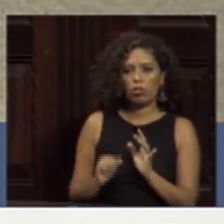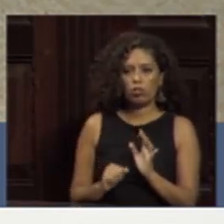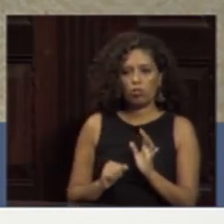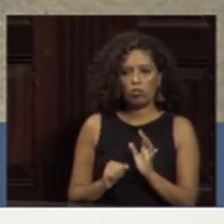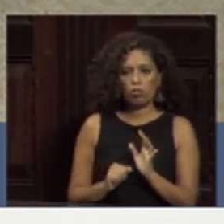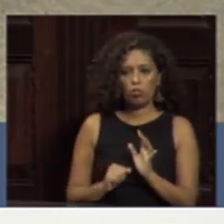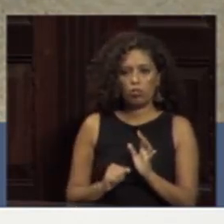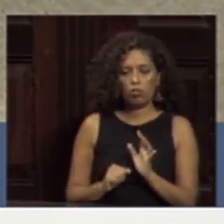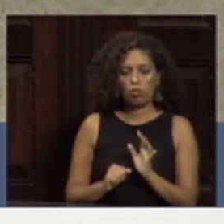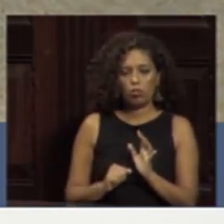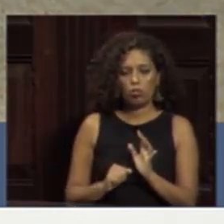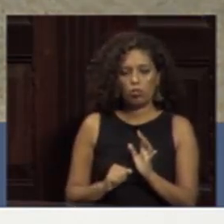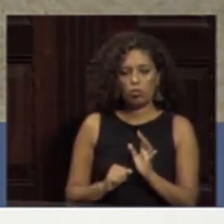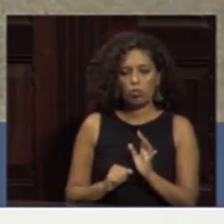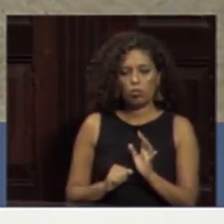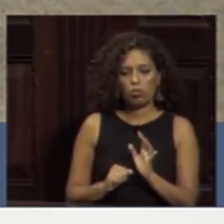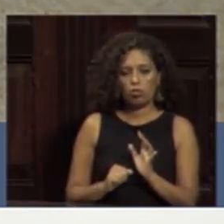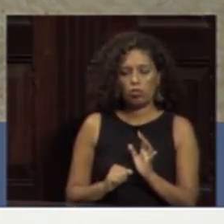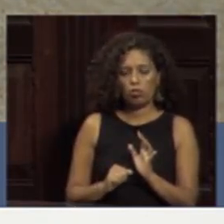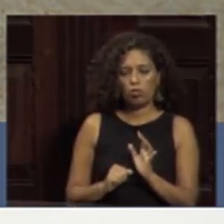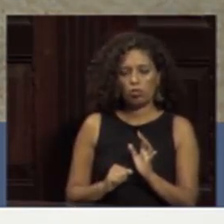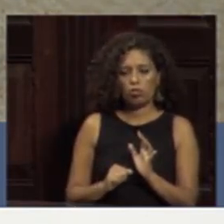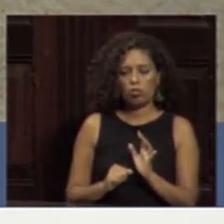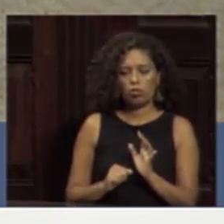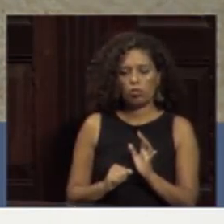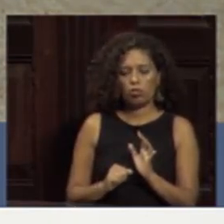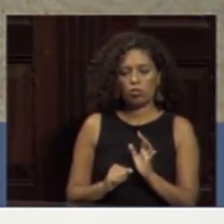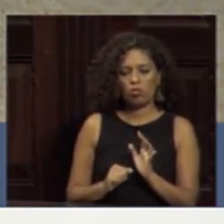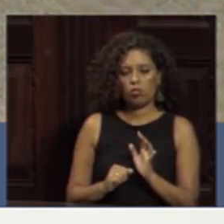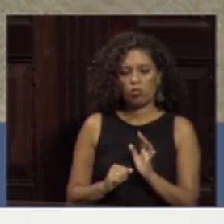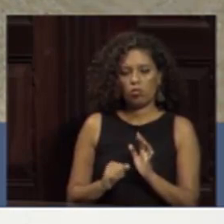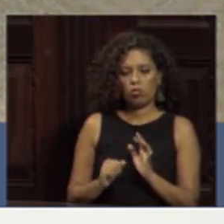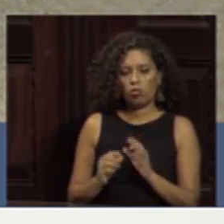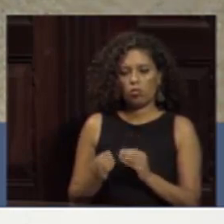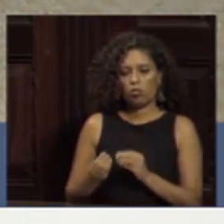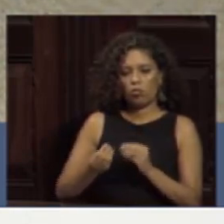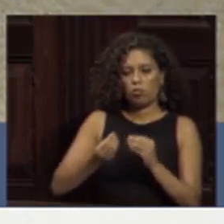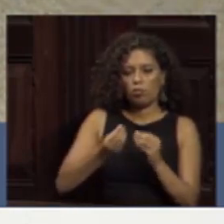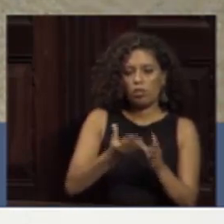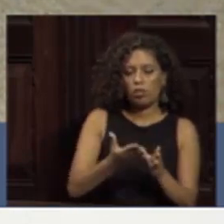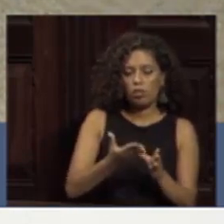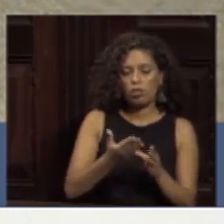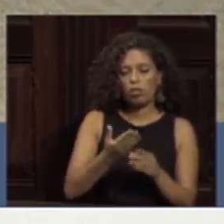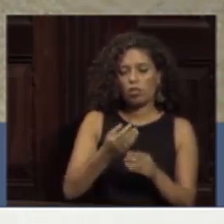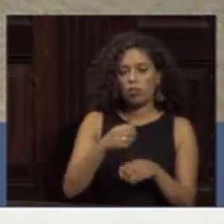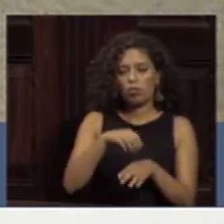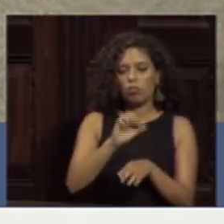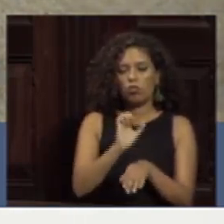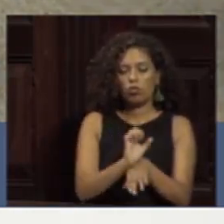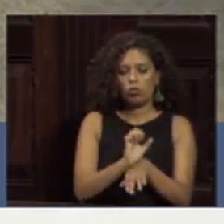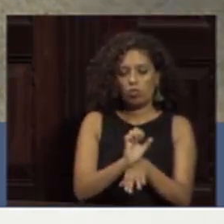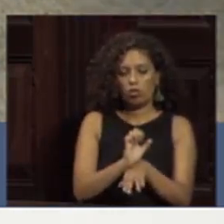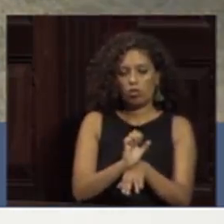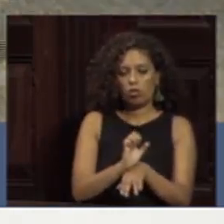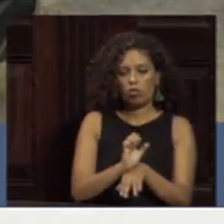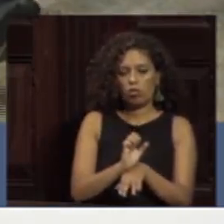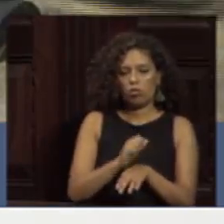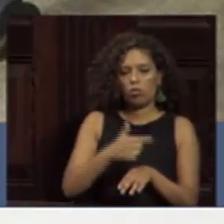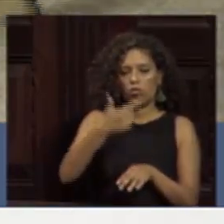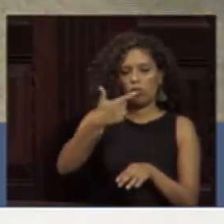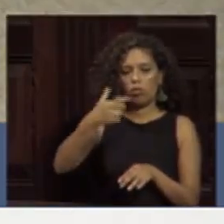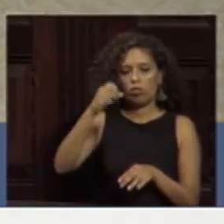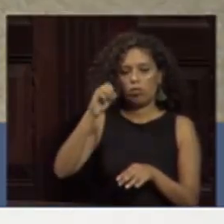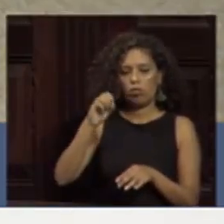3% gerará para o Caixa do Estado 1,8 bilhões e